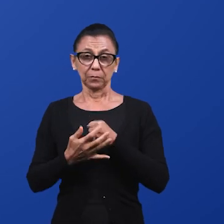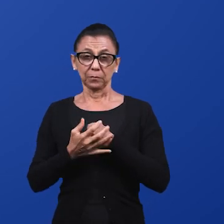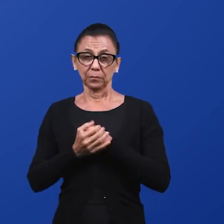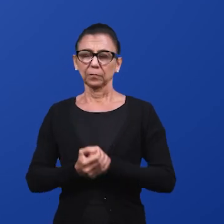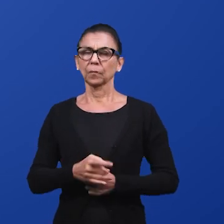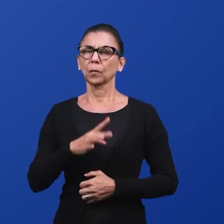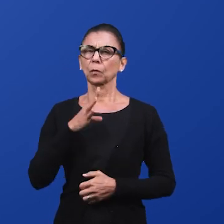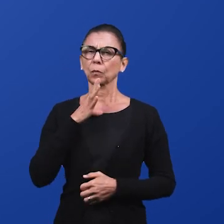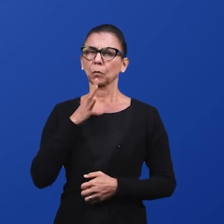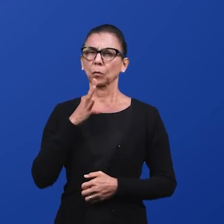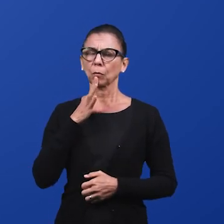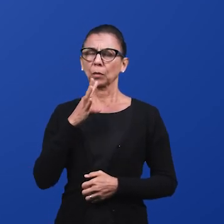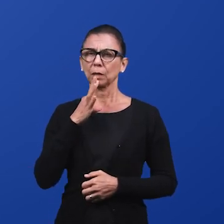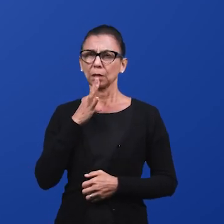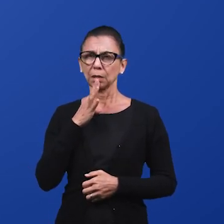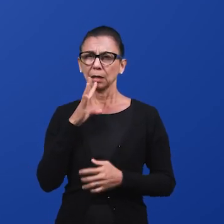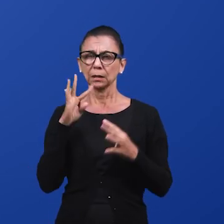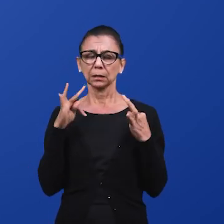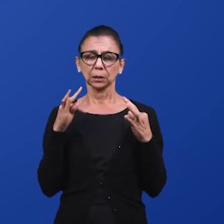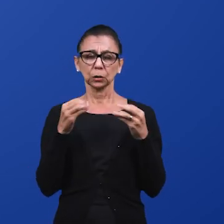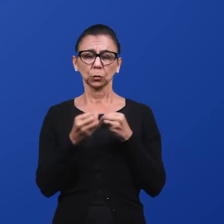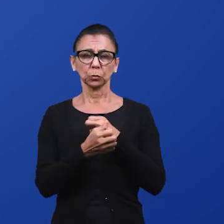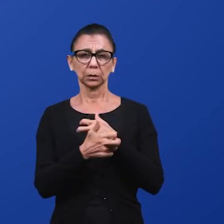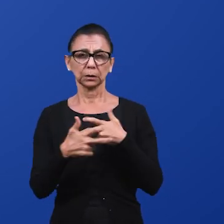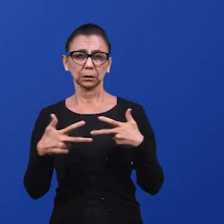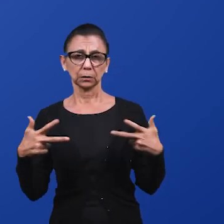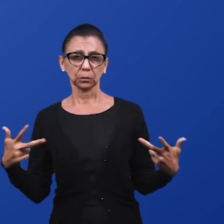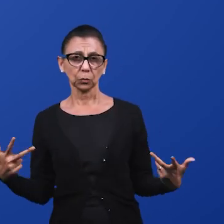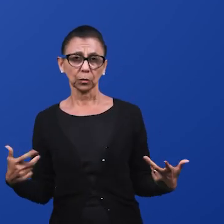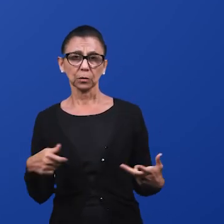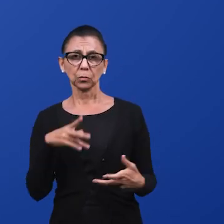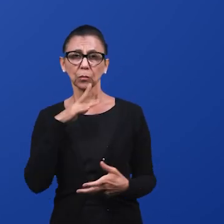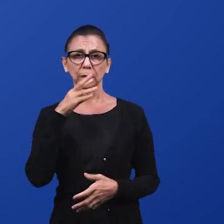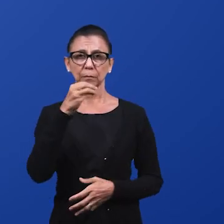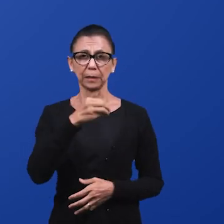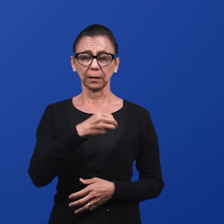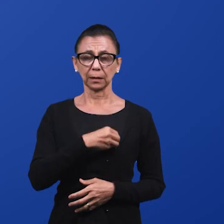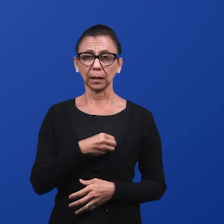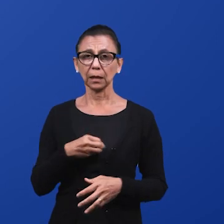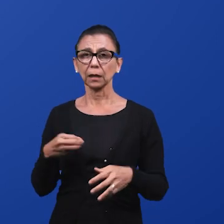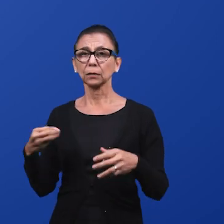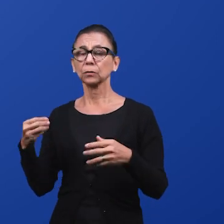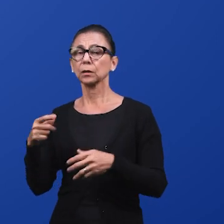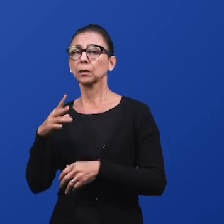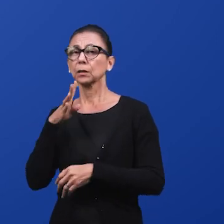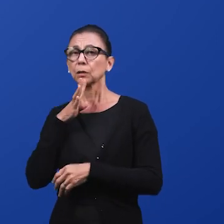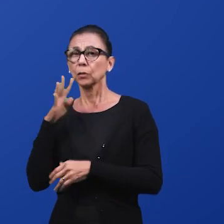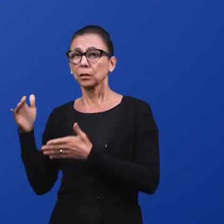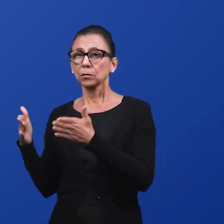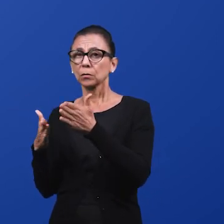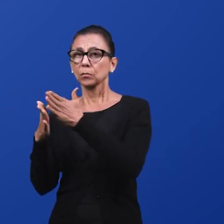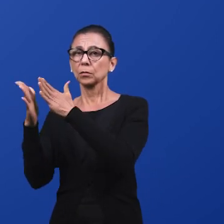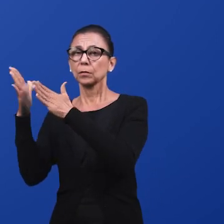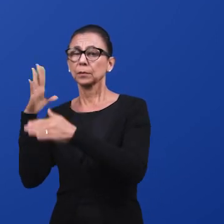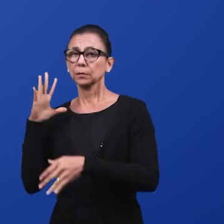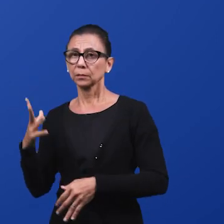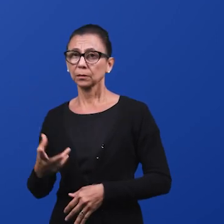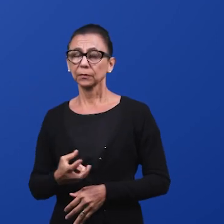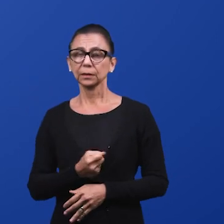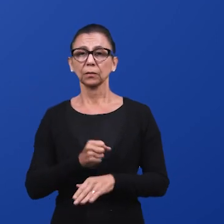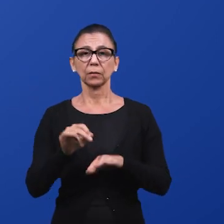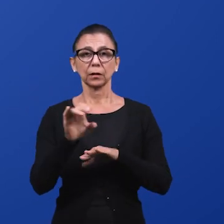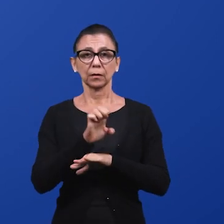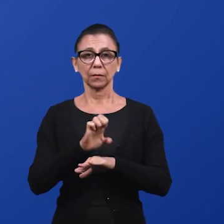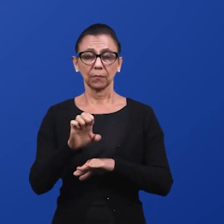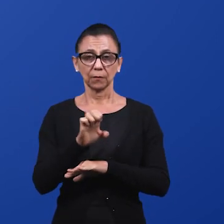e o escondido, conhece o que está em trevas e com ele mora a luz. E temos também a passagem em Efésios